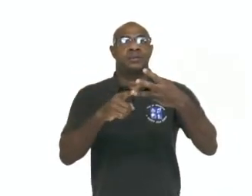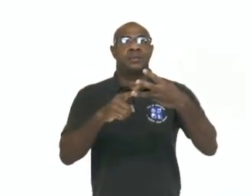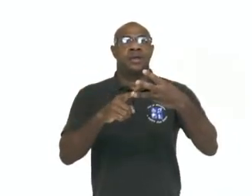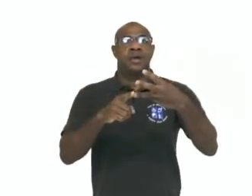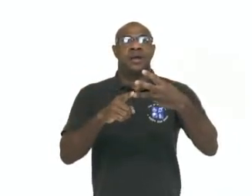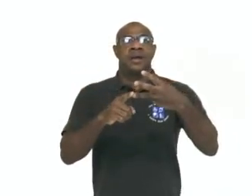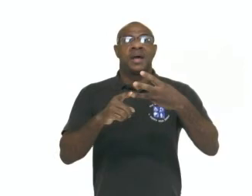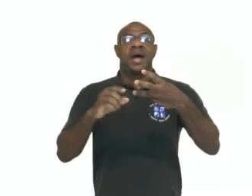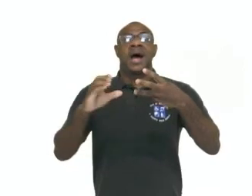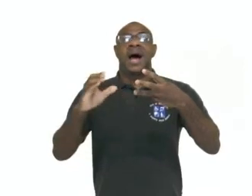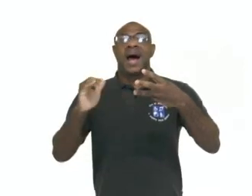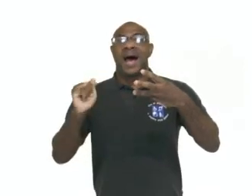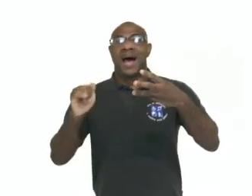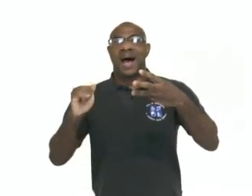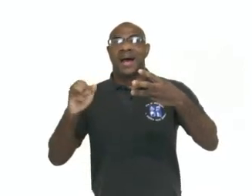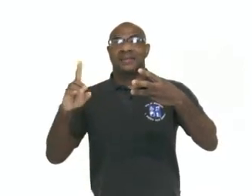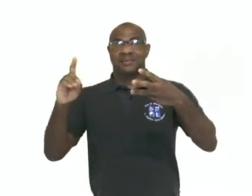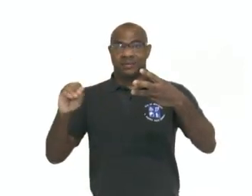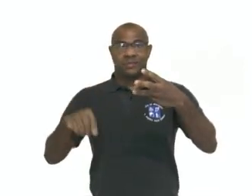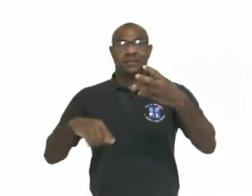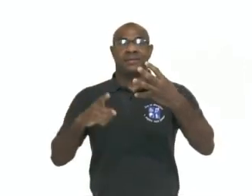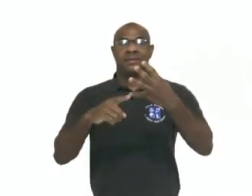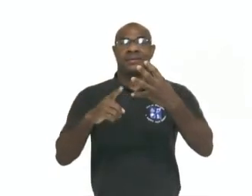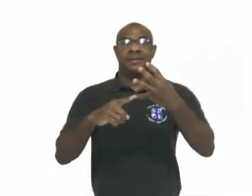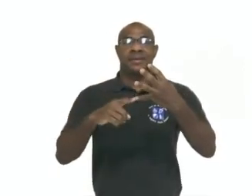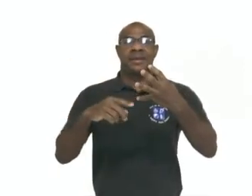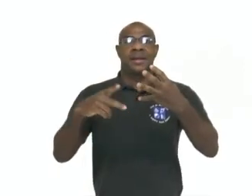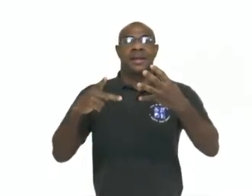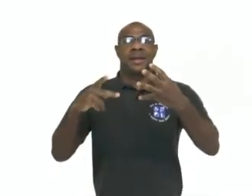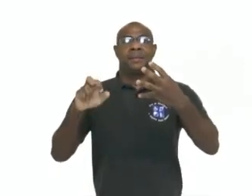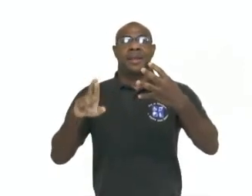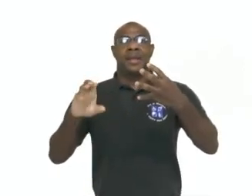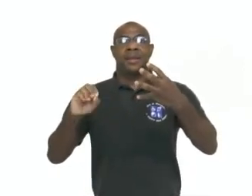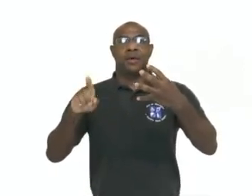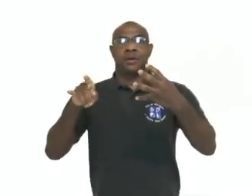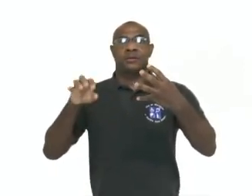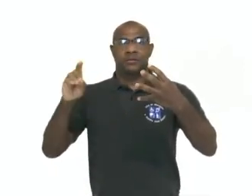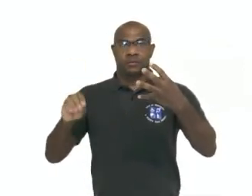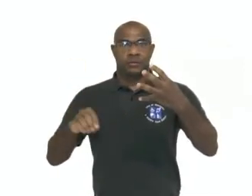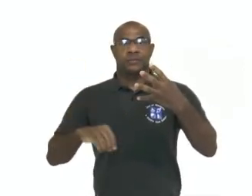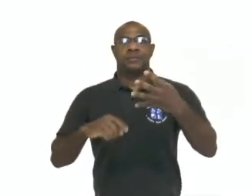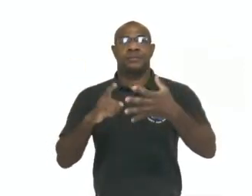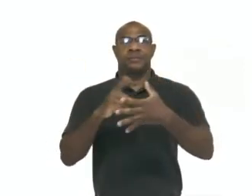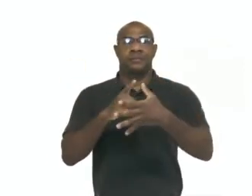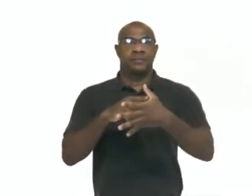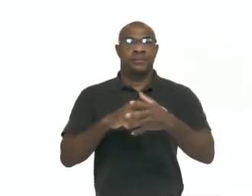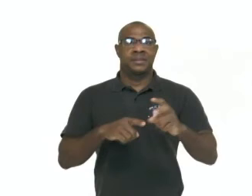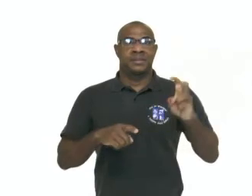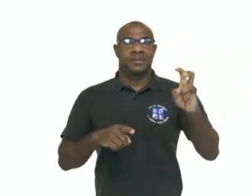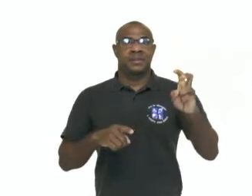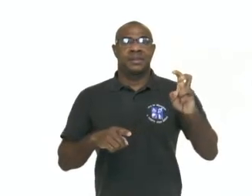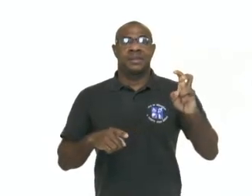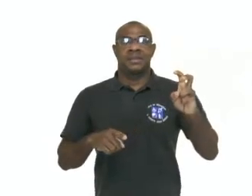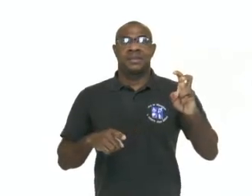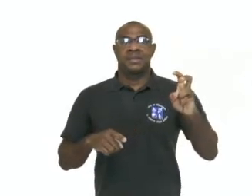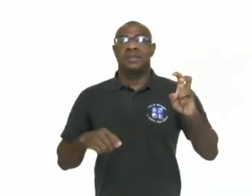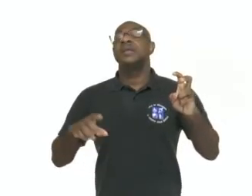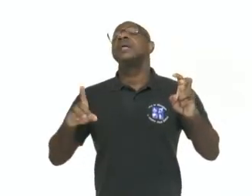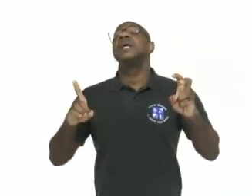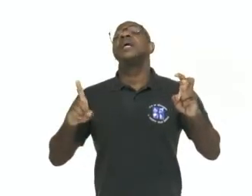de dicloro, é um óxido ácido. O H2O, que é o peróxido de hidrogênio, é um peróxido. E